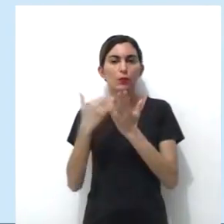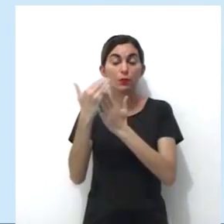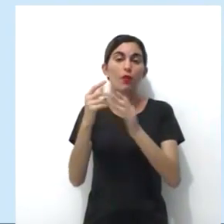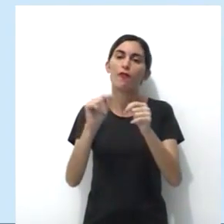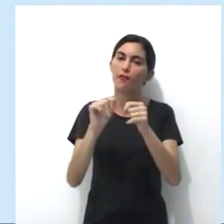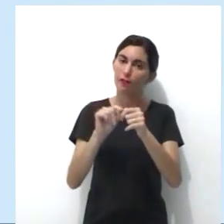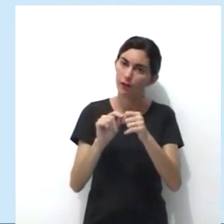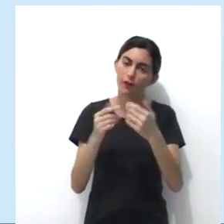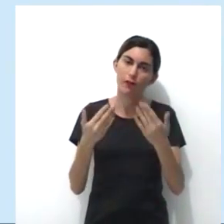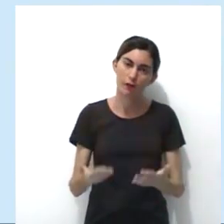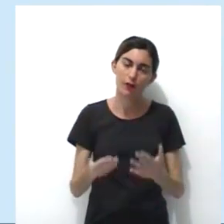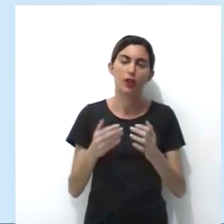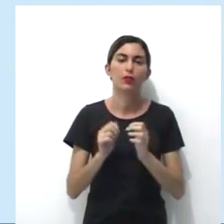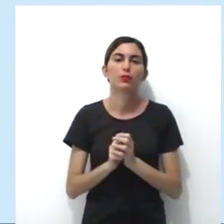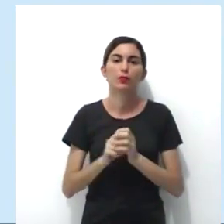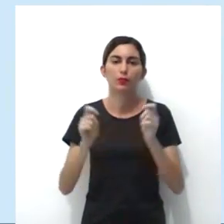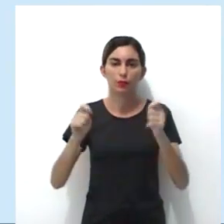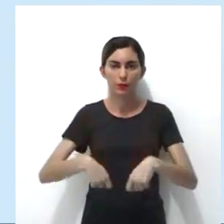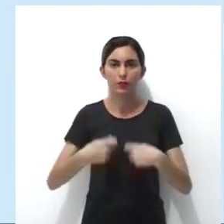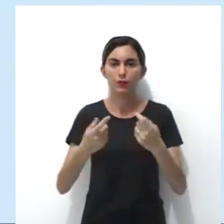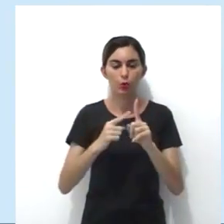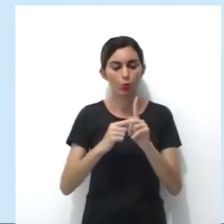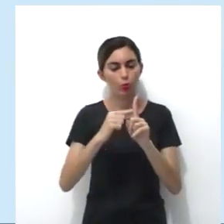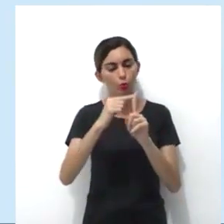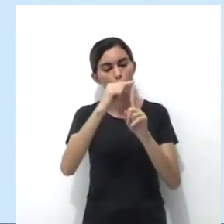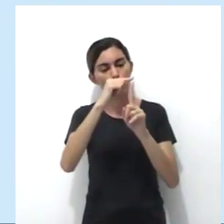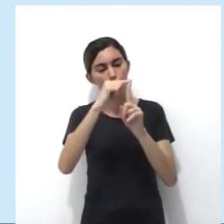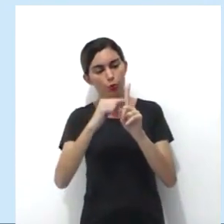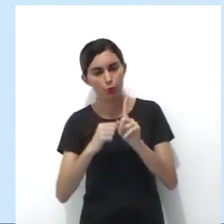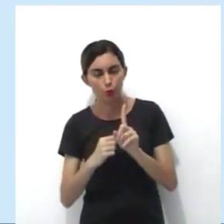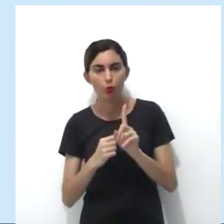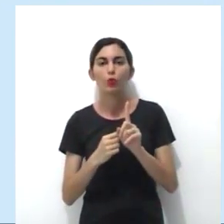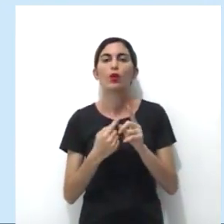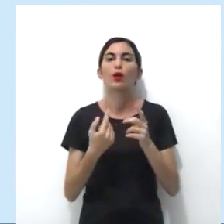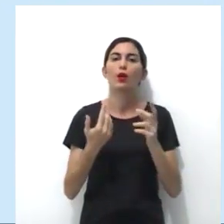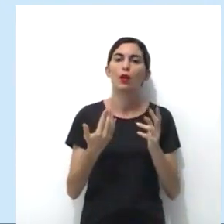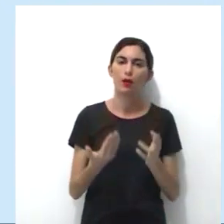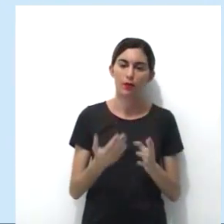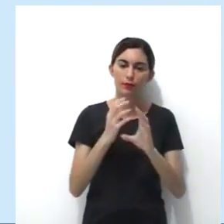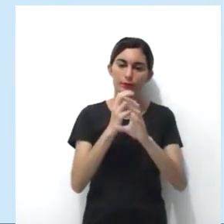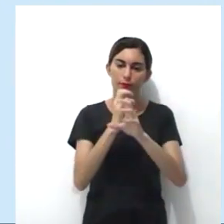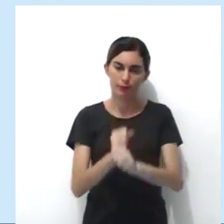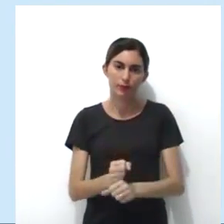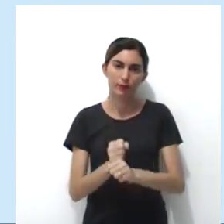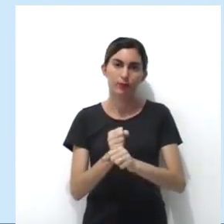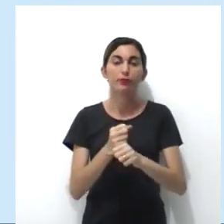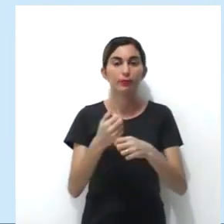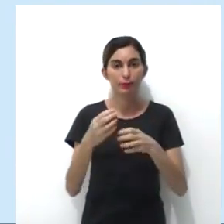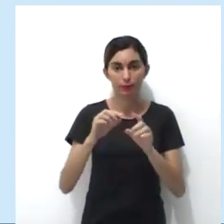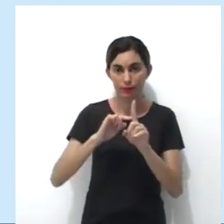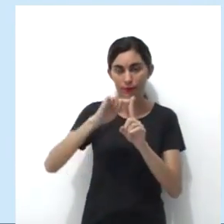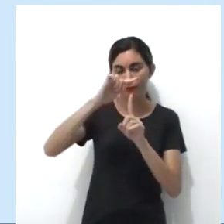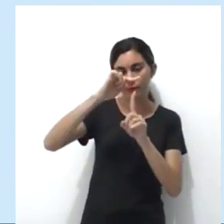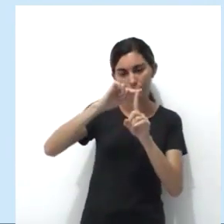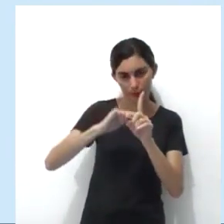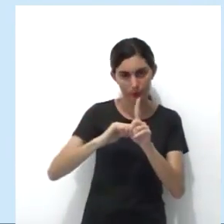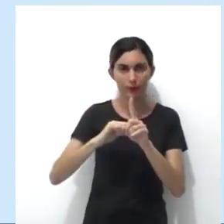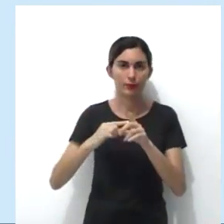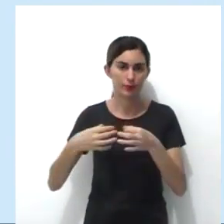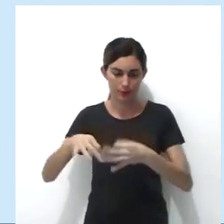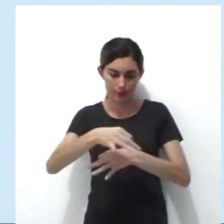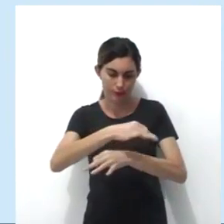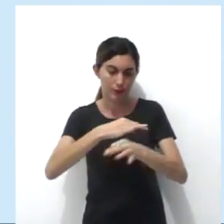com a imagem de baixo, com o azul. O azul elas estão bem quietinhas, bem calminhas, Já na de cima, elas estão bem agitadas. Com